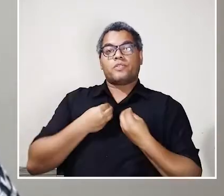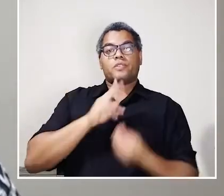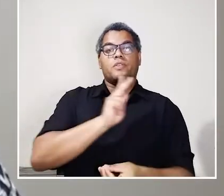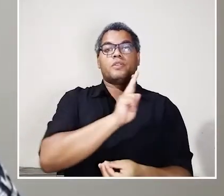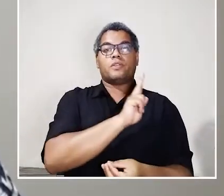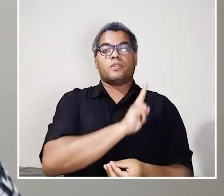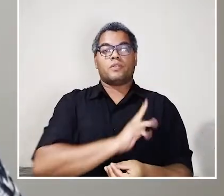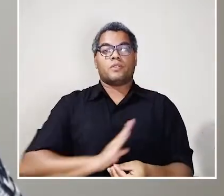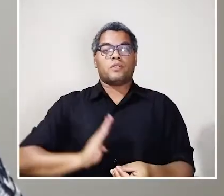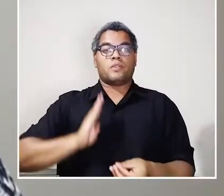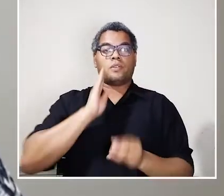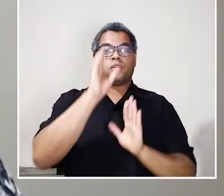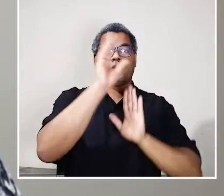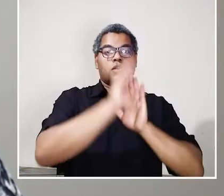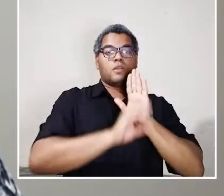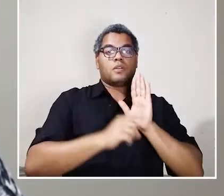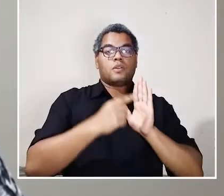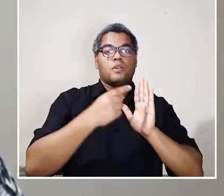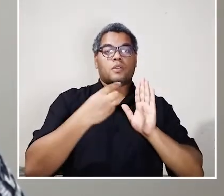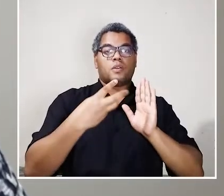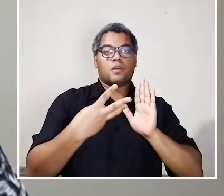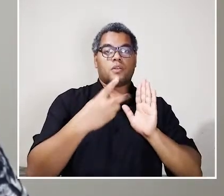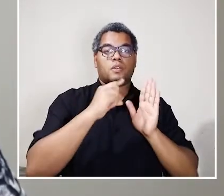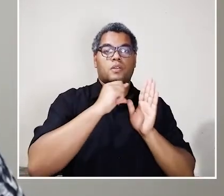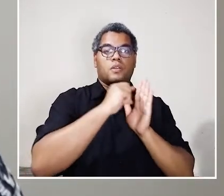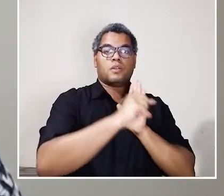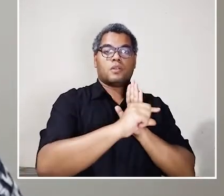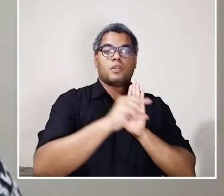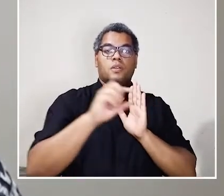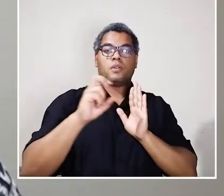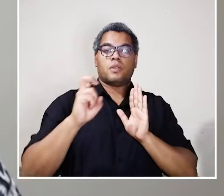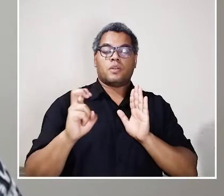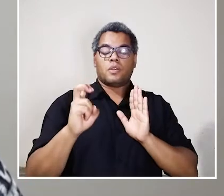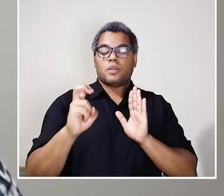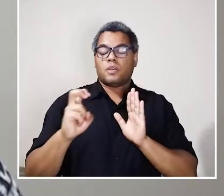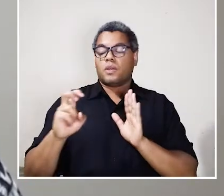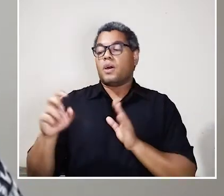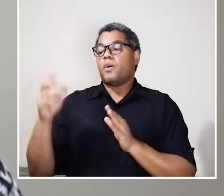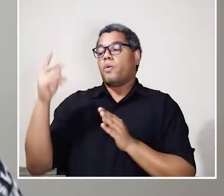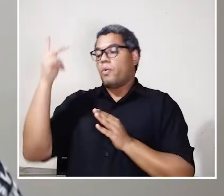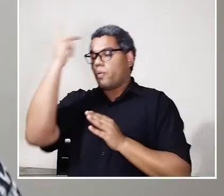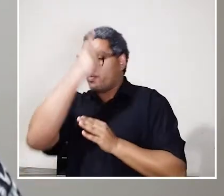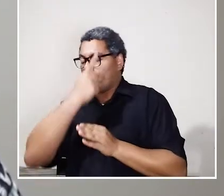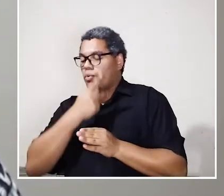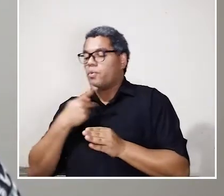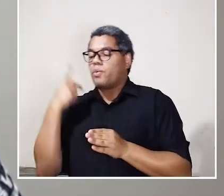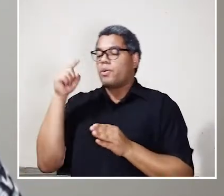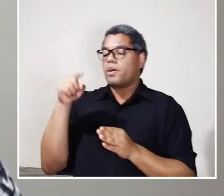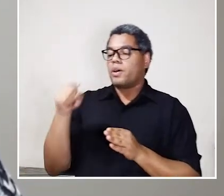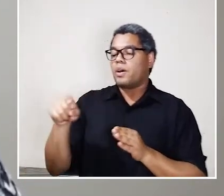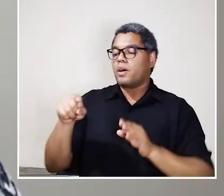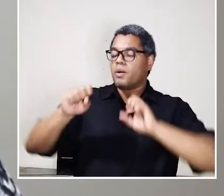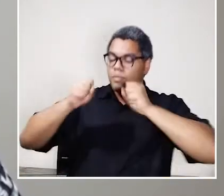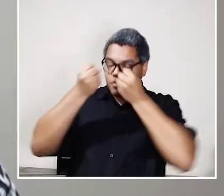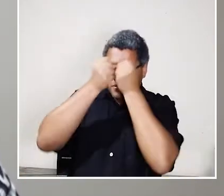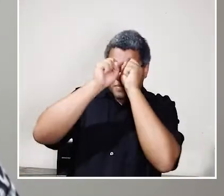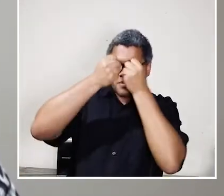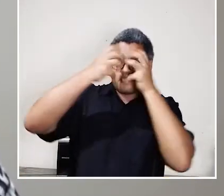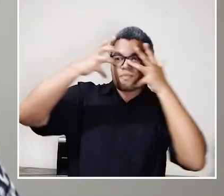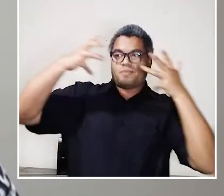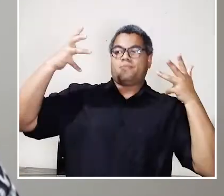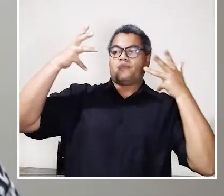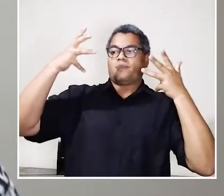em Hebreus 13, 5. O semblante dele ficou totalmente mudado, os seus